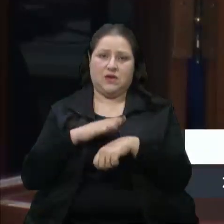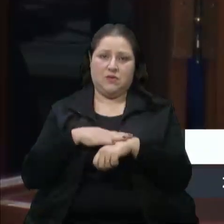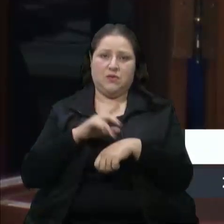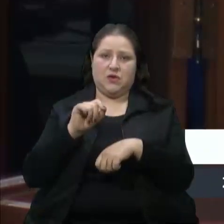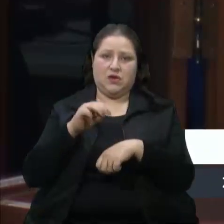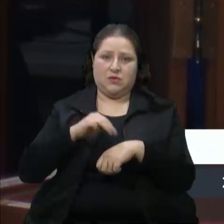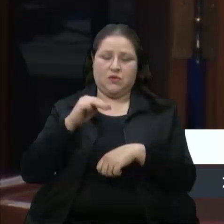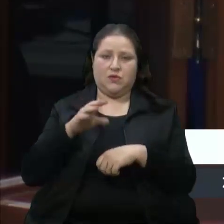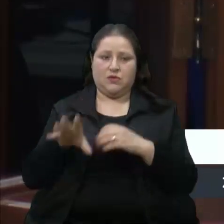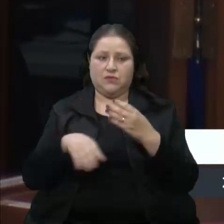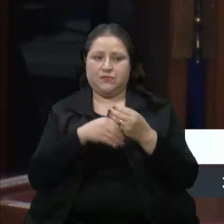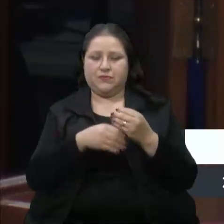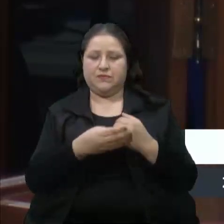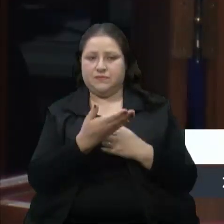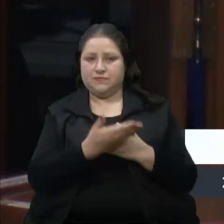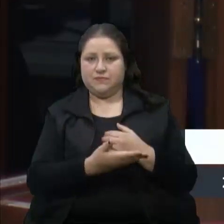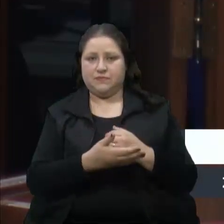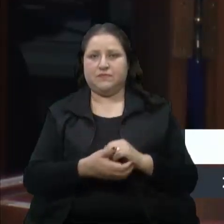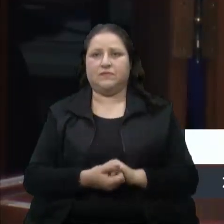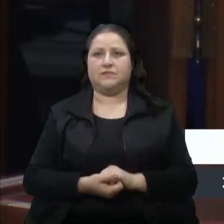sua parte, vereador.